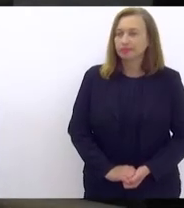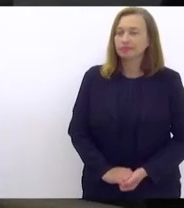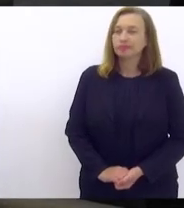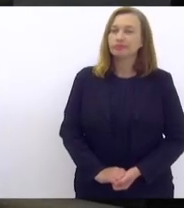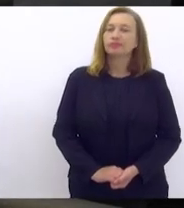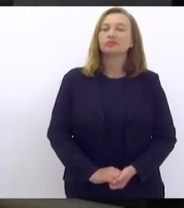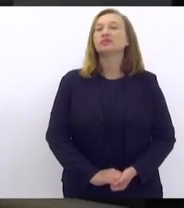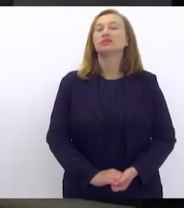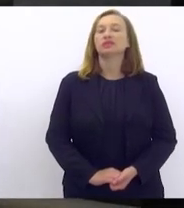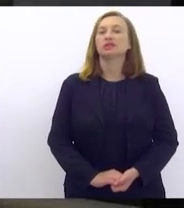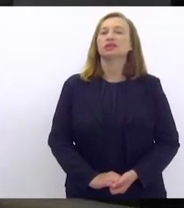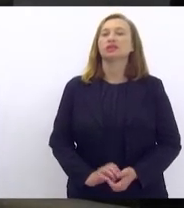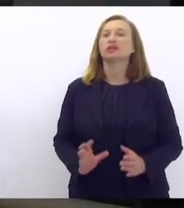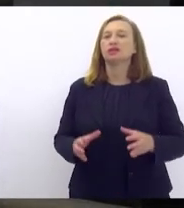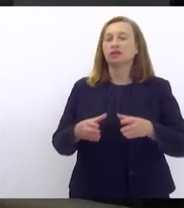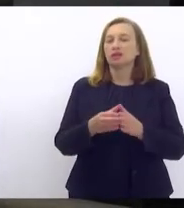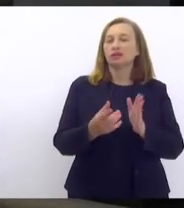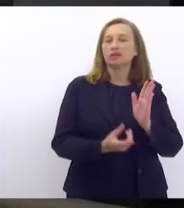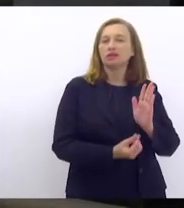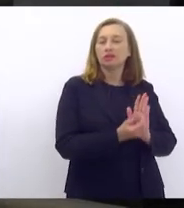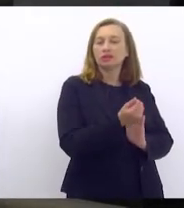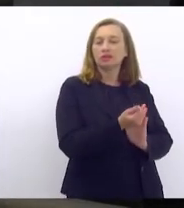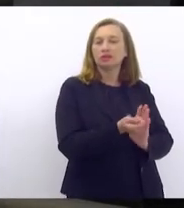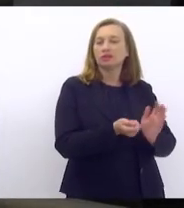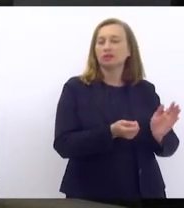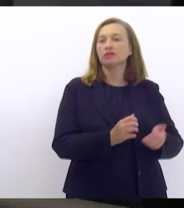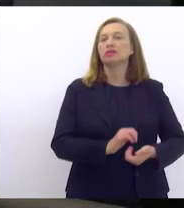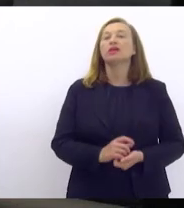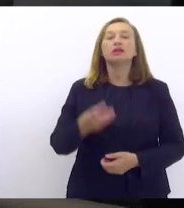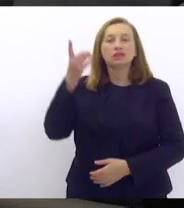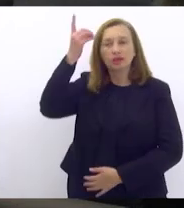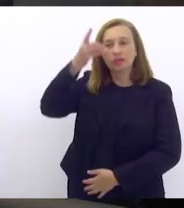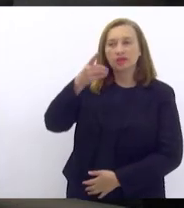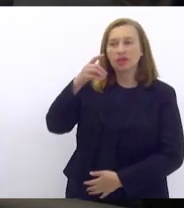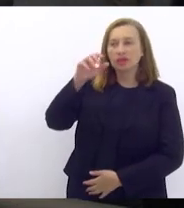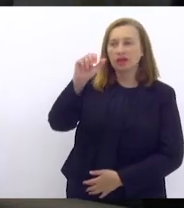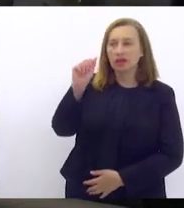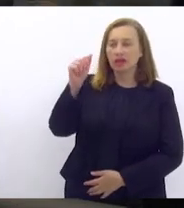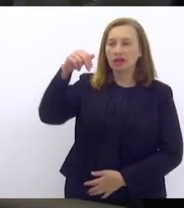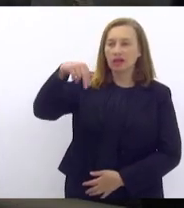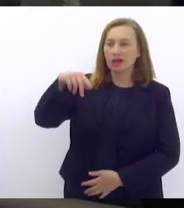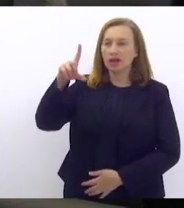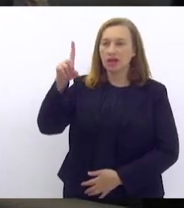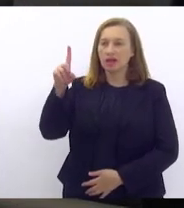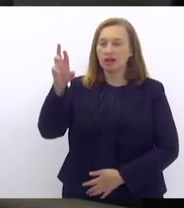Pela Comissão de Orçamento e Finanças, deputado André Correia.